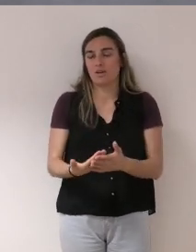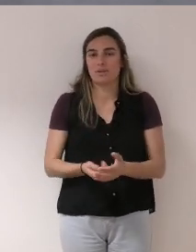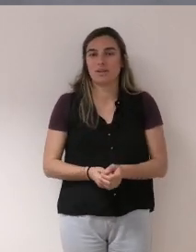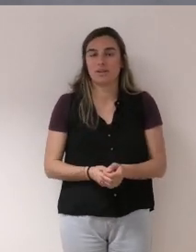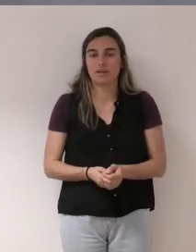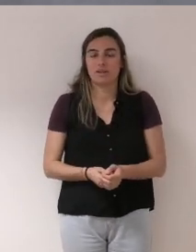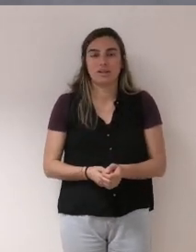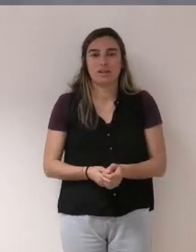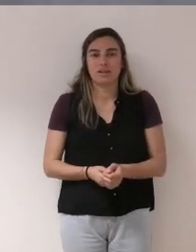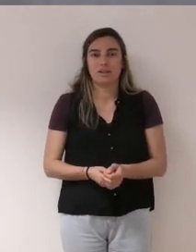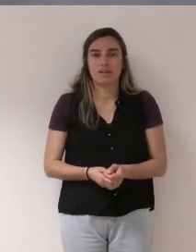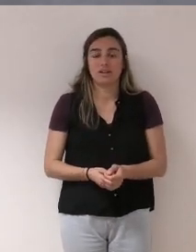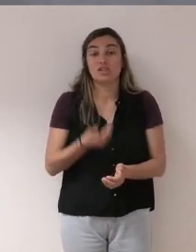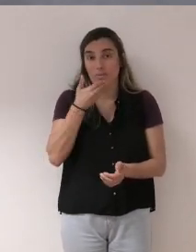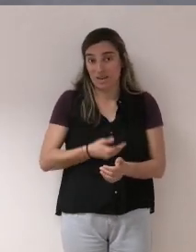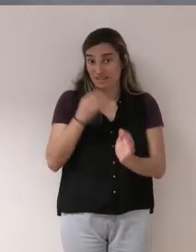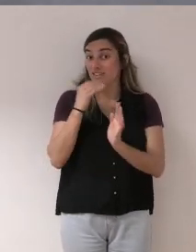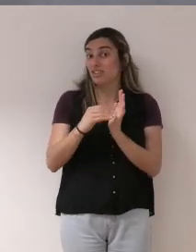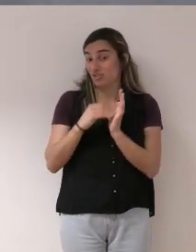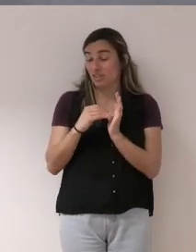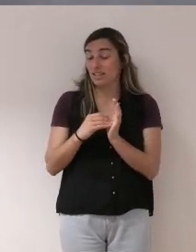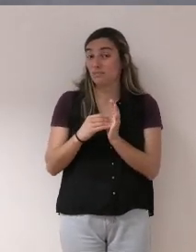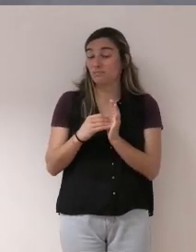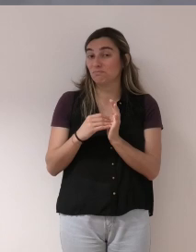Sobre a sua experiência. A minha experiência de escrita.